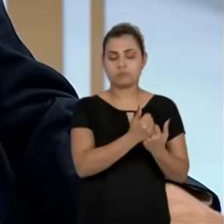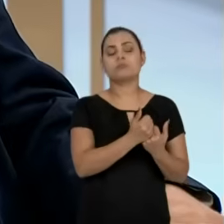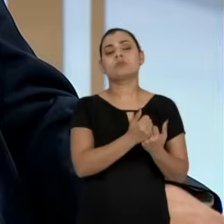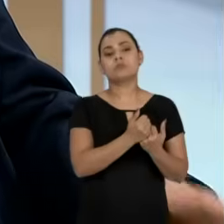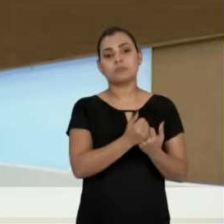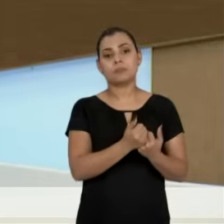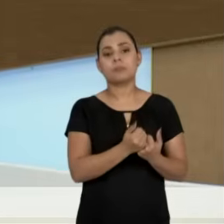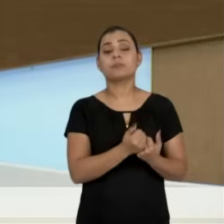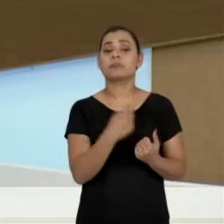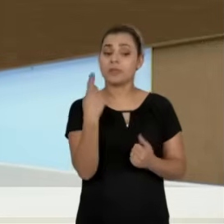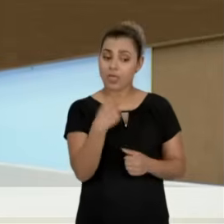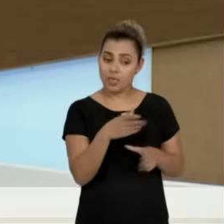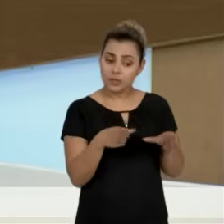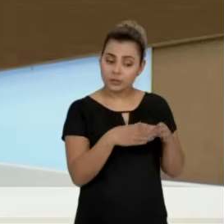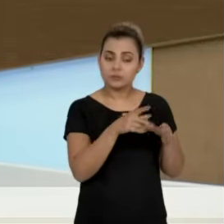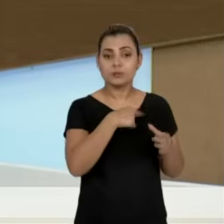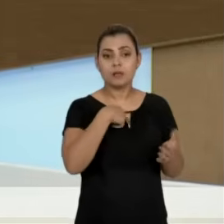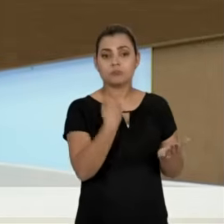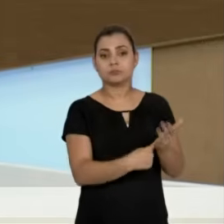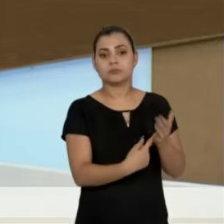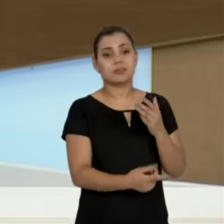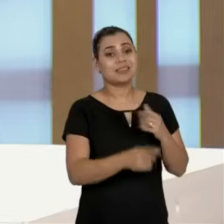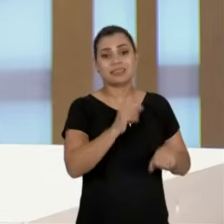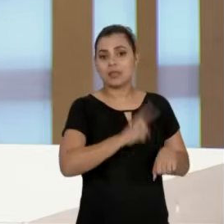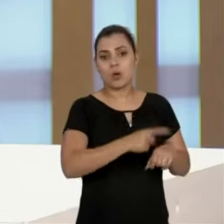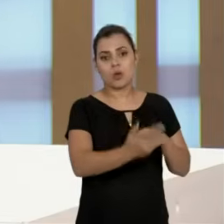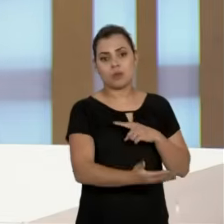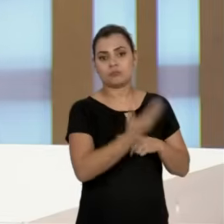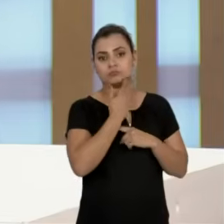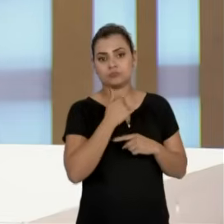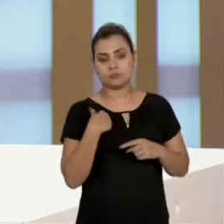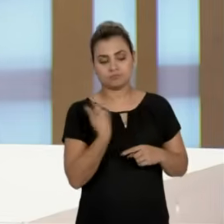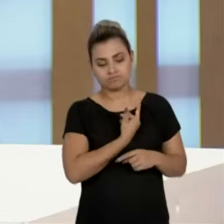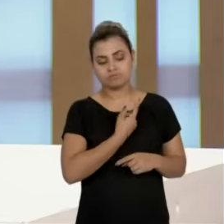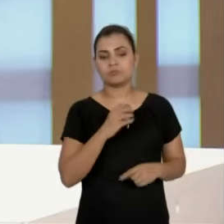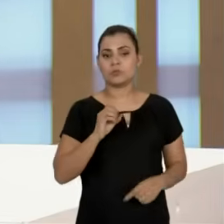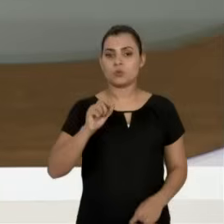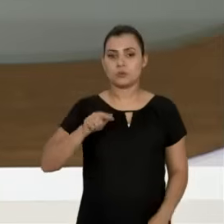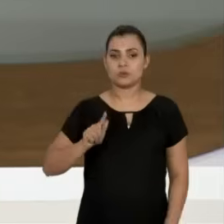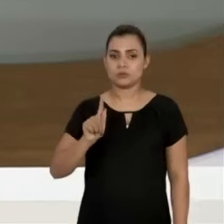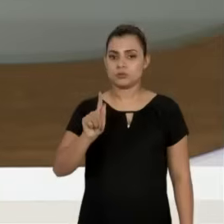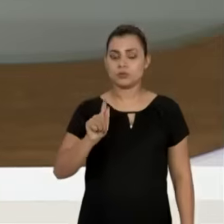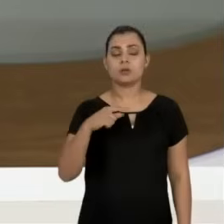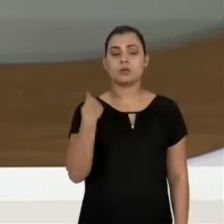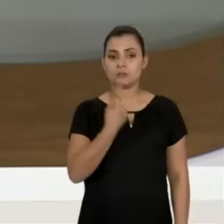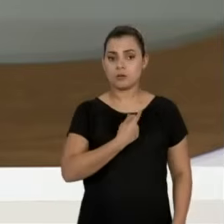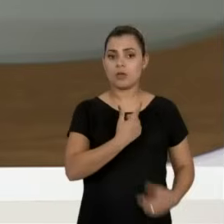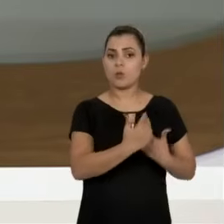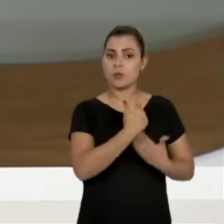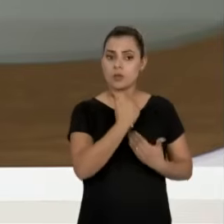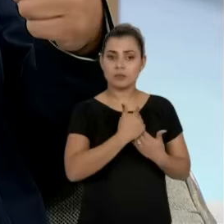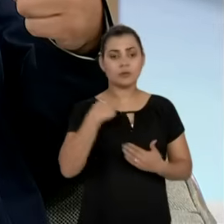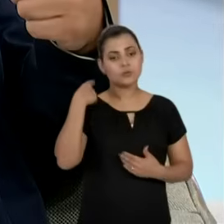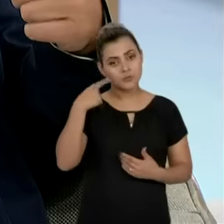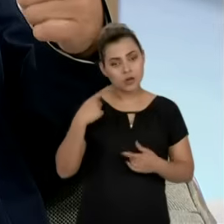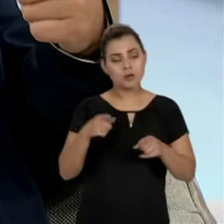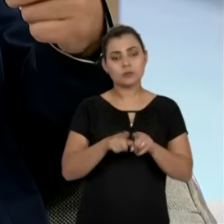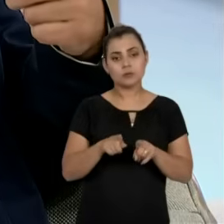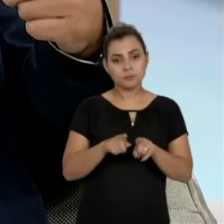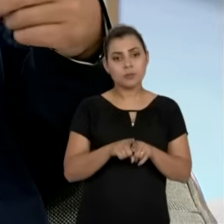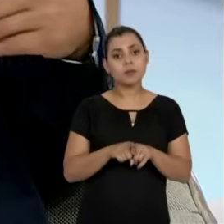Direito. Eles se comprometeram imediatamente a nos ajudar, eles estão assessorando nosso advogado lá